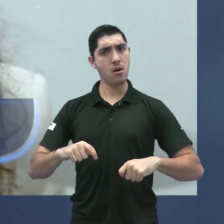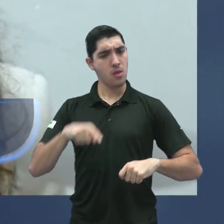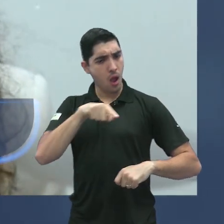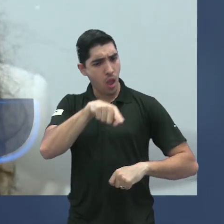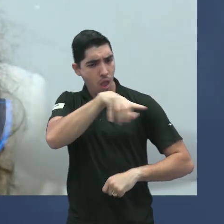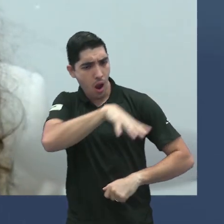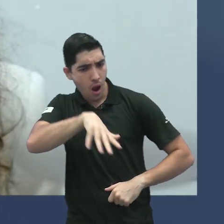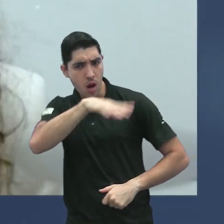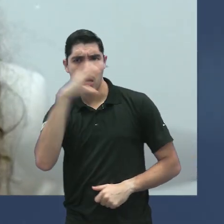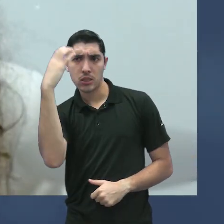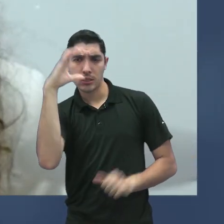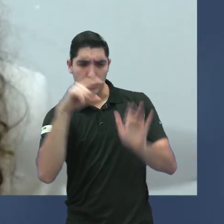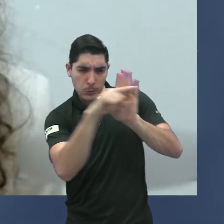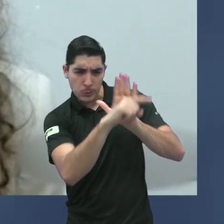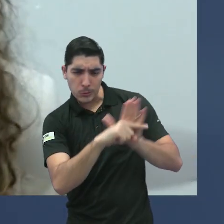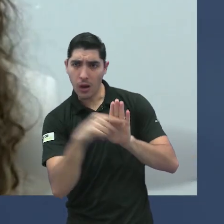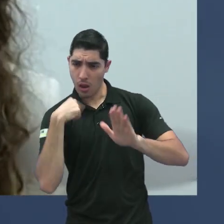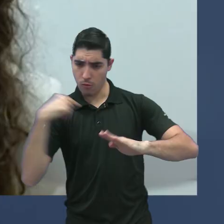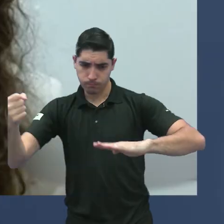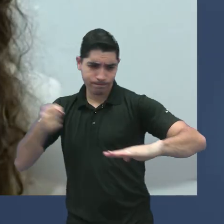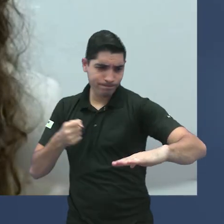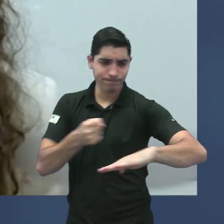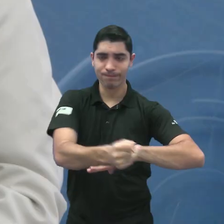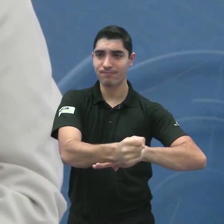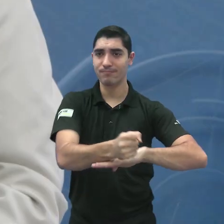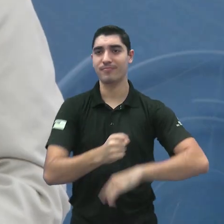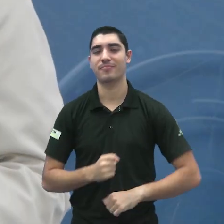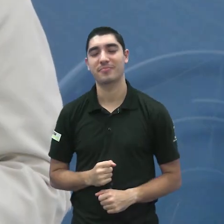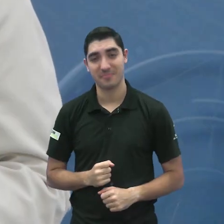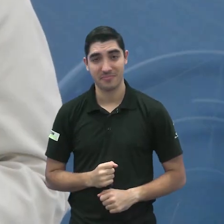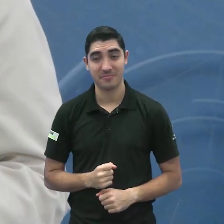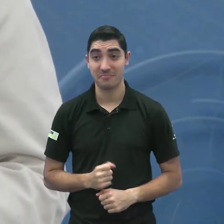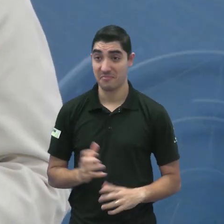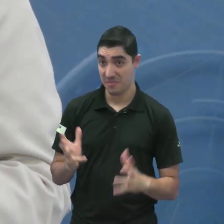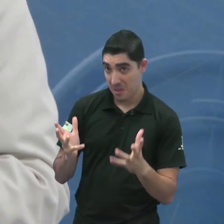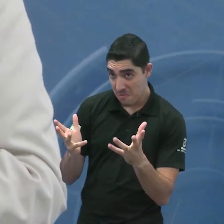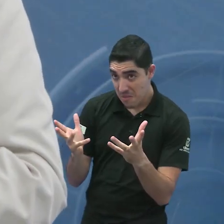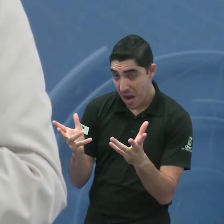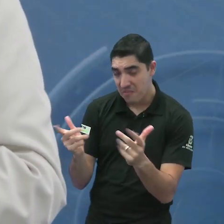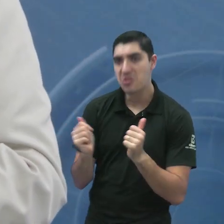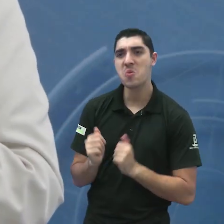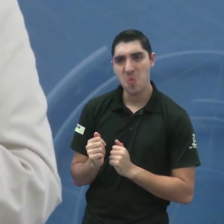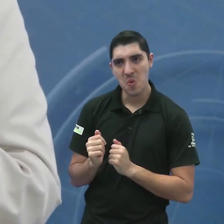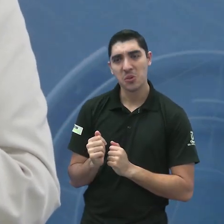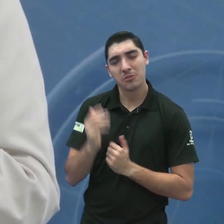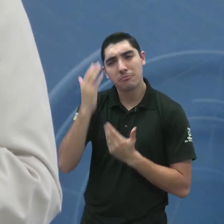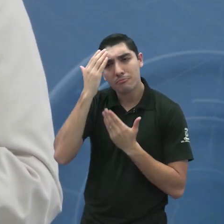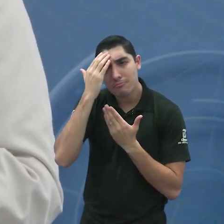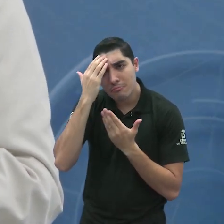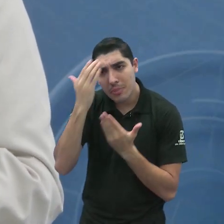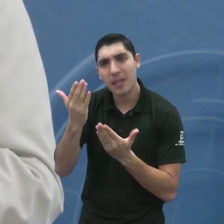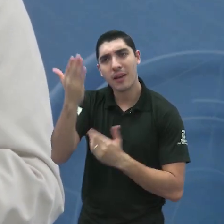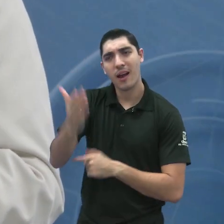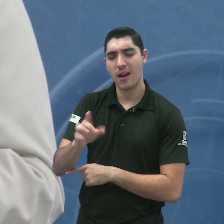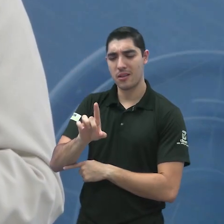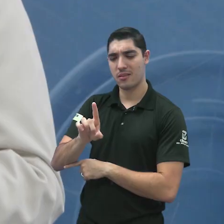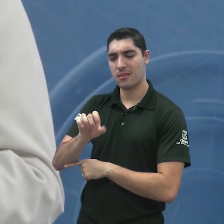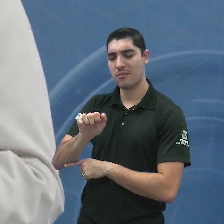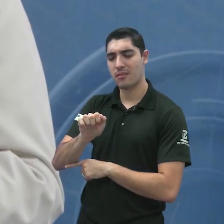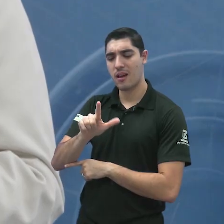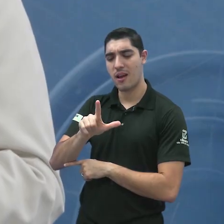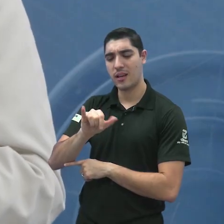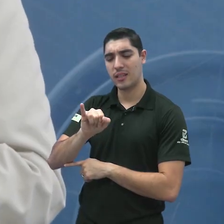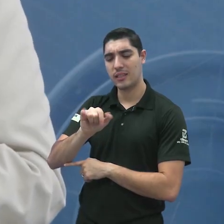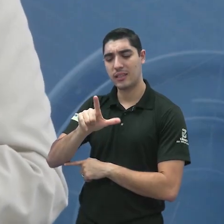tão interessantes, tão brilhantes quanto essas premiadas. Excelente, viu? Muito obrigado pela participação da Dalila